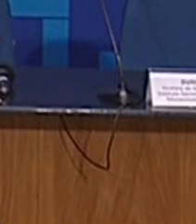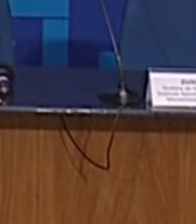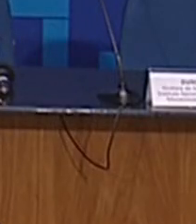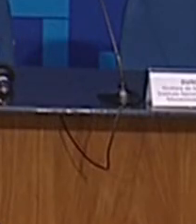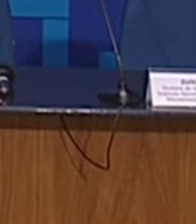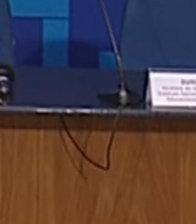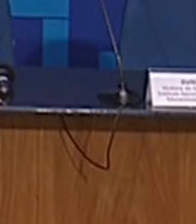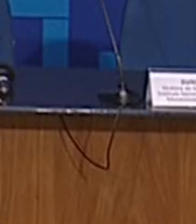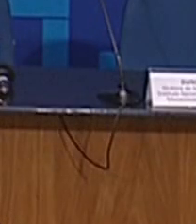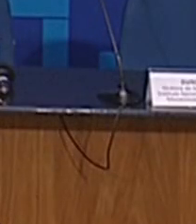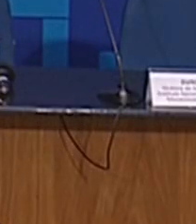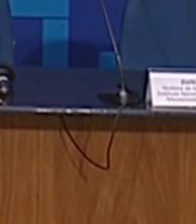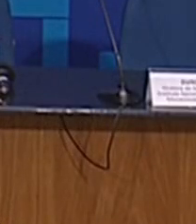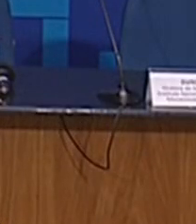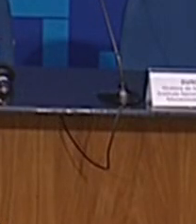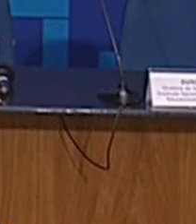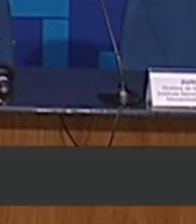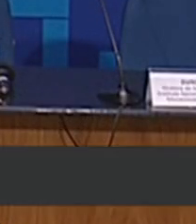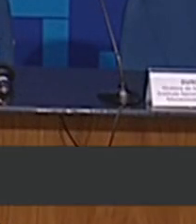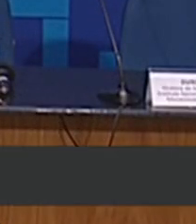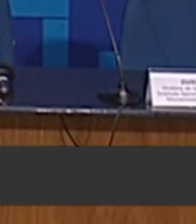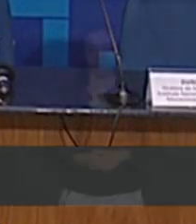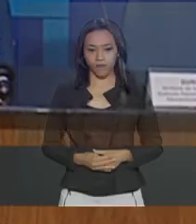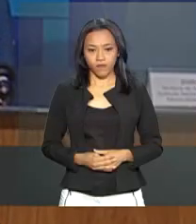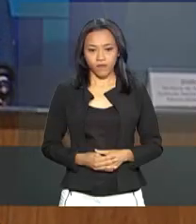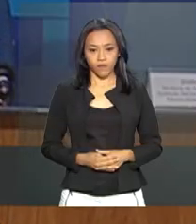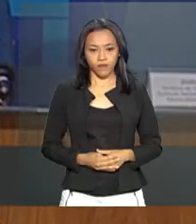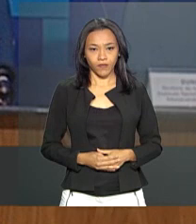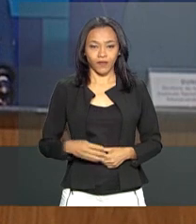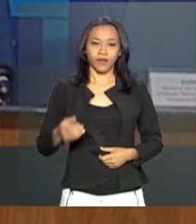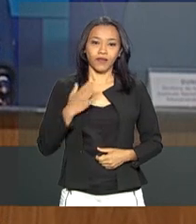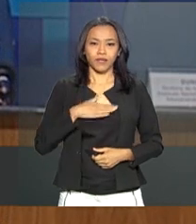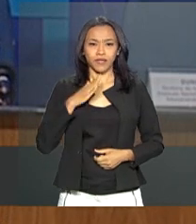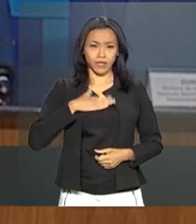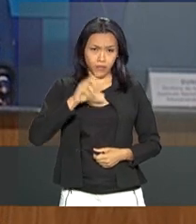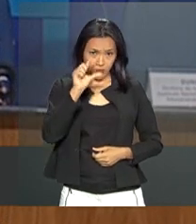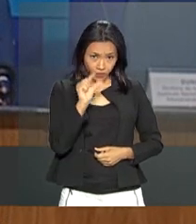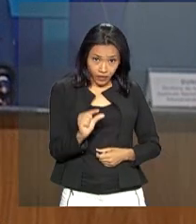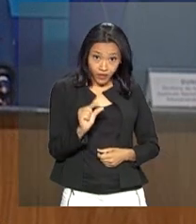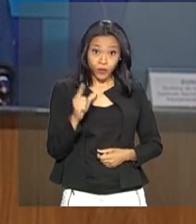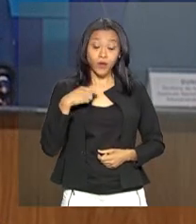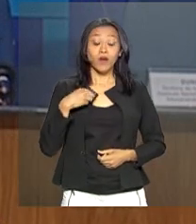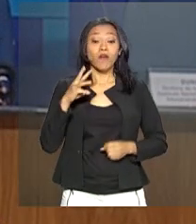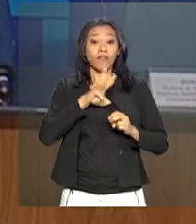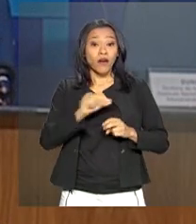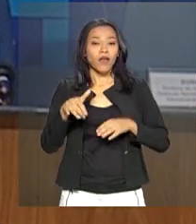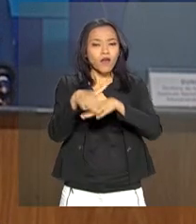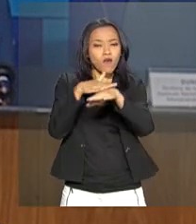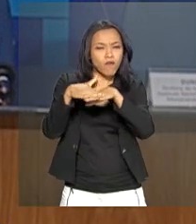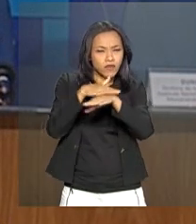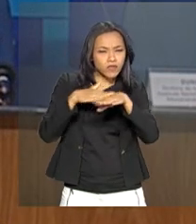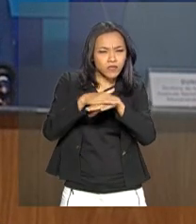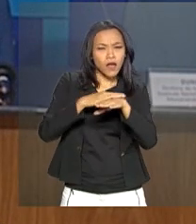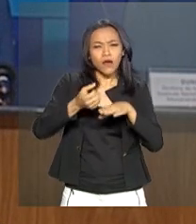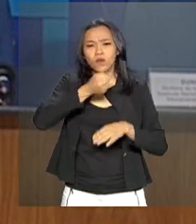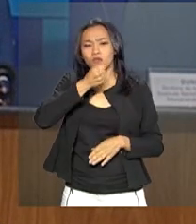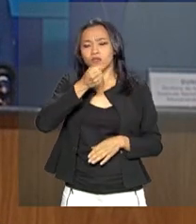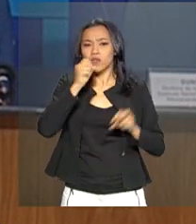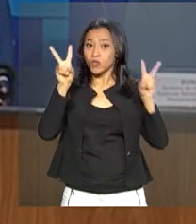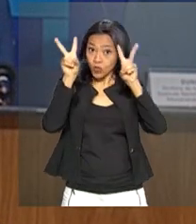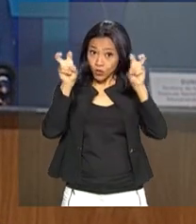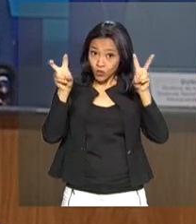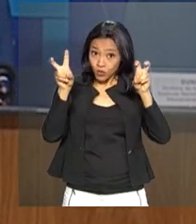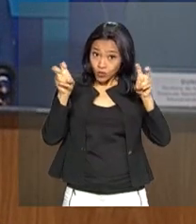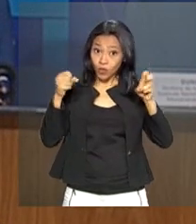Olá, bom dia. Eu estou na sede do INEP em Brasília, onde daqui a pouquinho o ministro da Educação, Rocieli Soares, vai conversar com a imprensa, com os jornalistas, sobre o